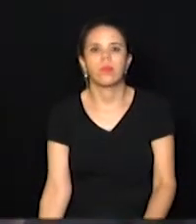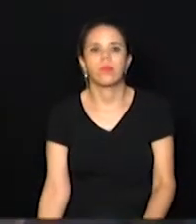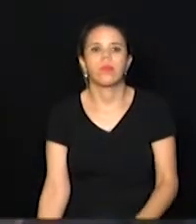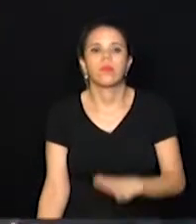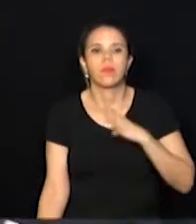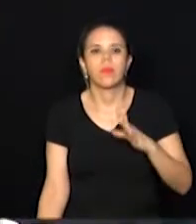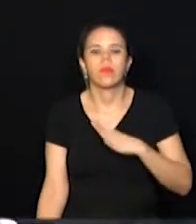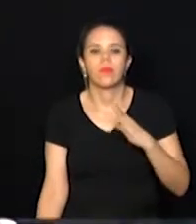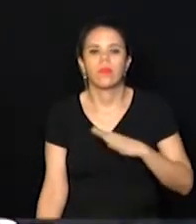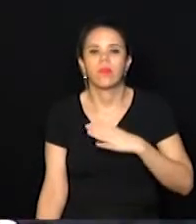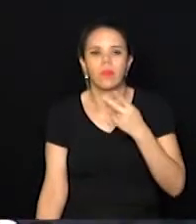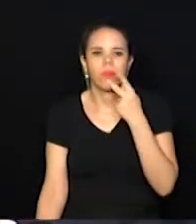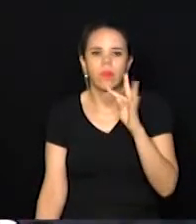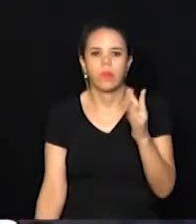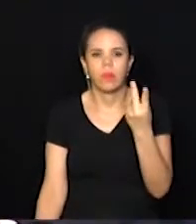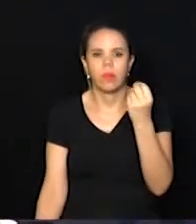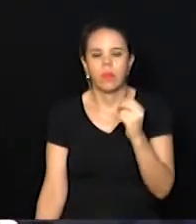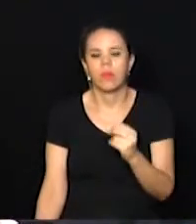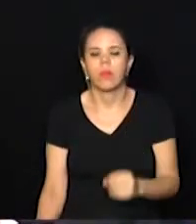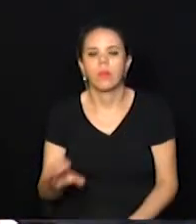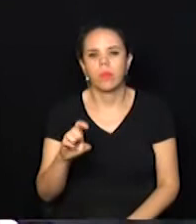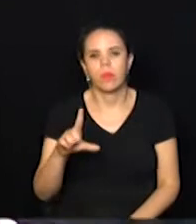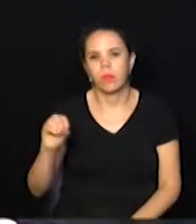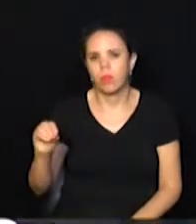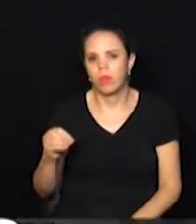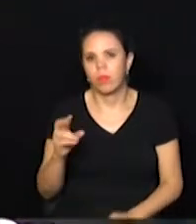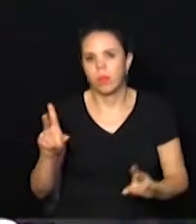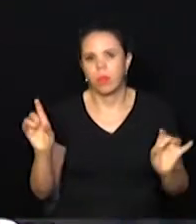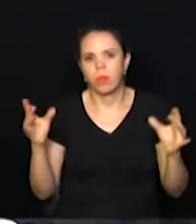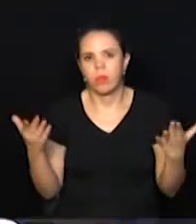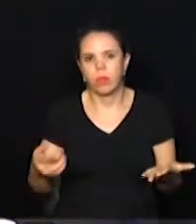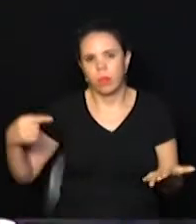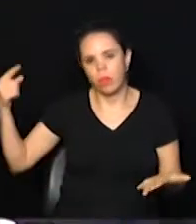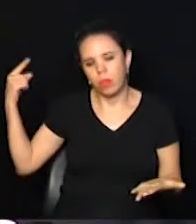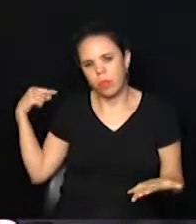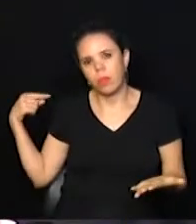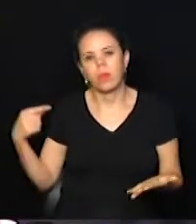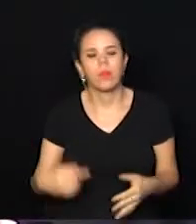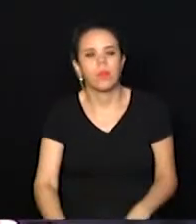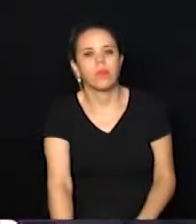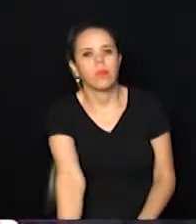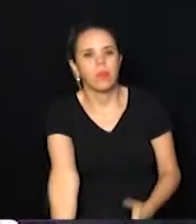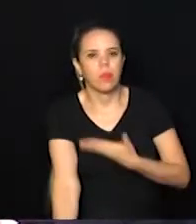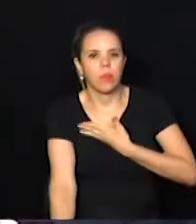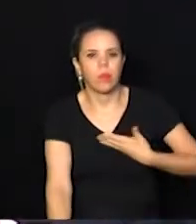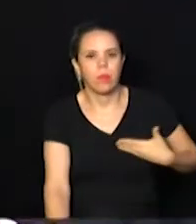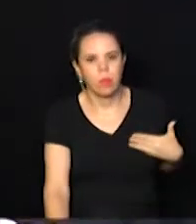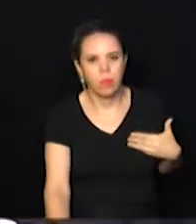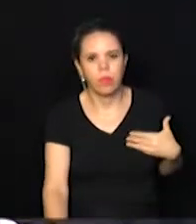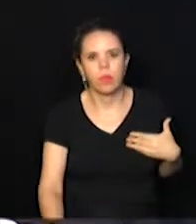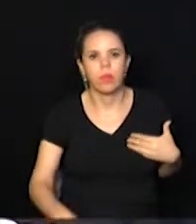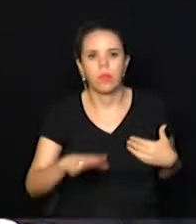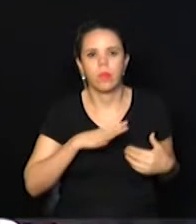Ousadia, né? Era o que o Toninho e o Celso Daniel tinham, que o diferenciavam na época na governança dos